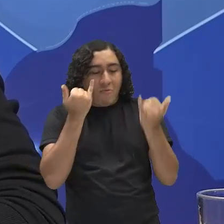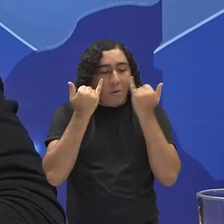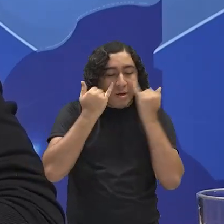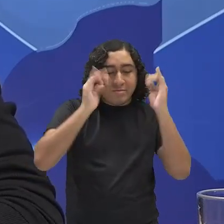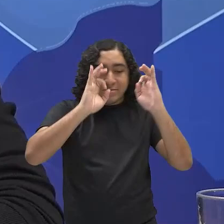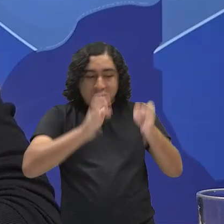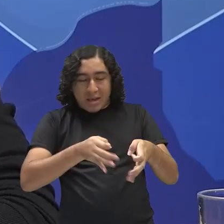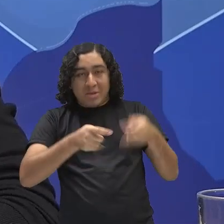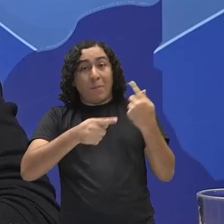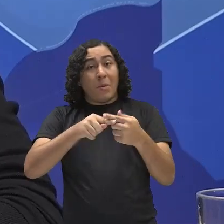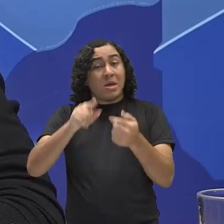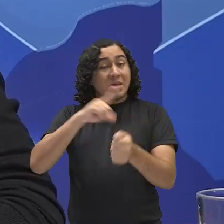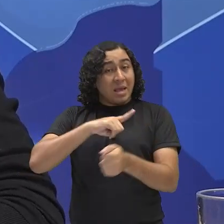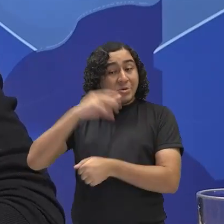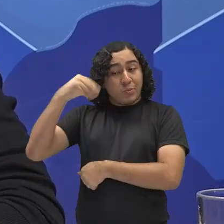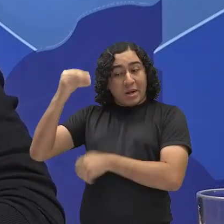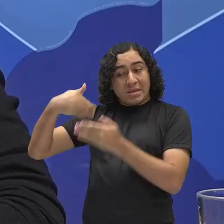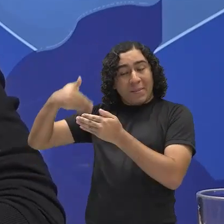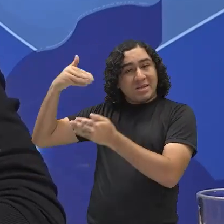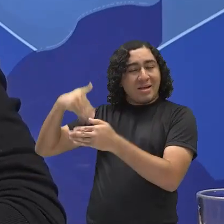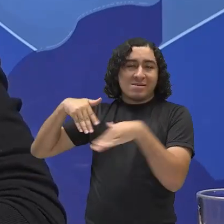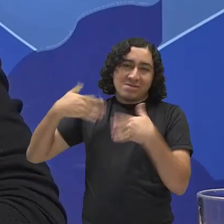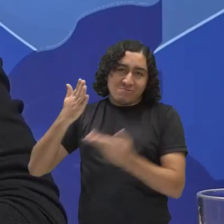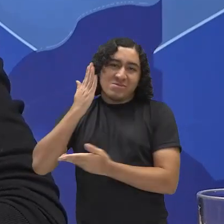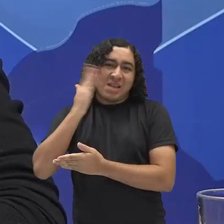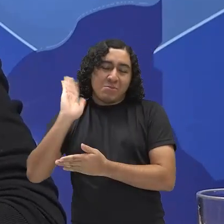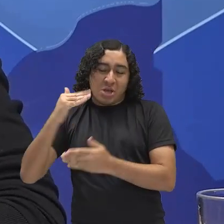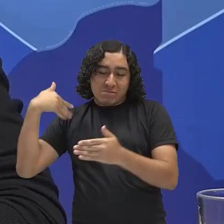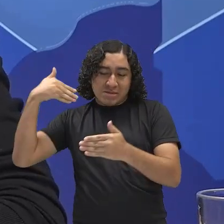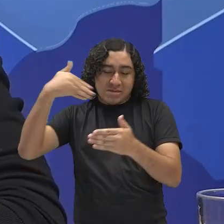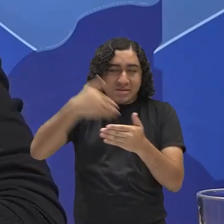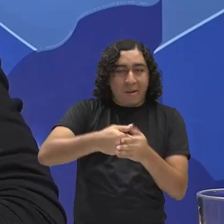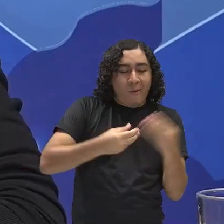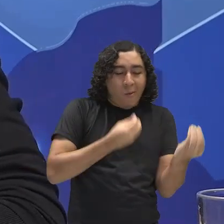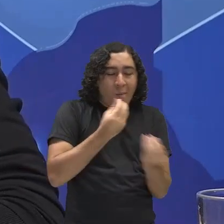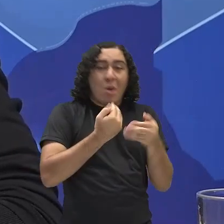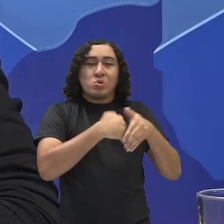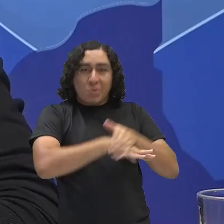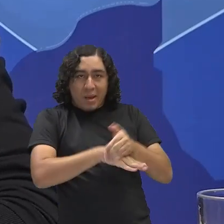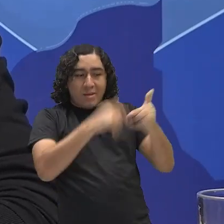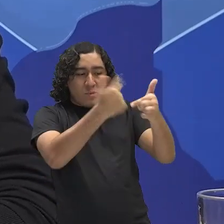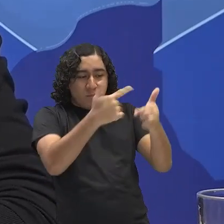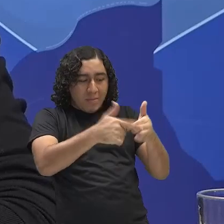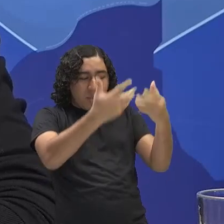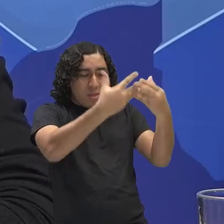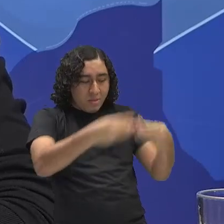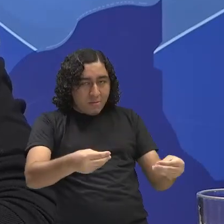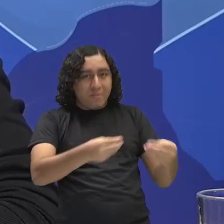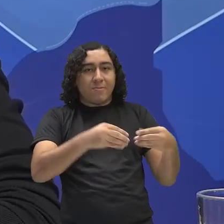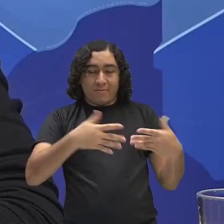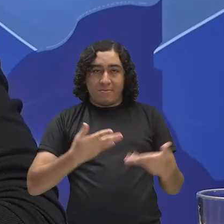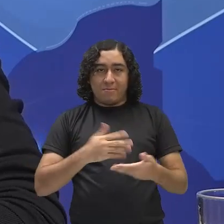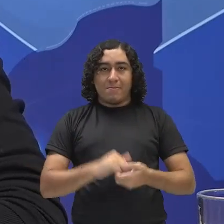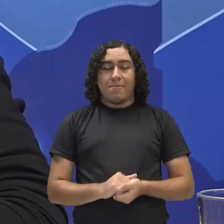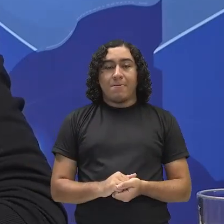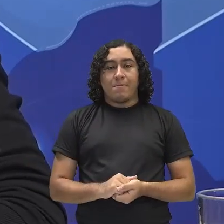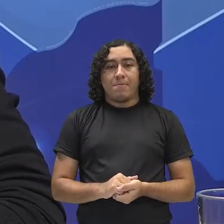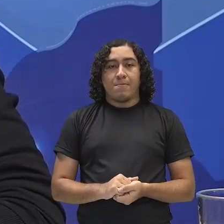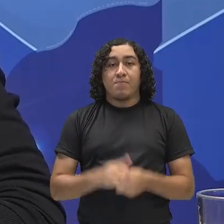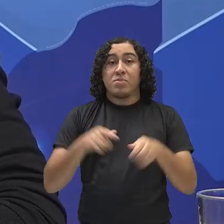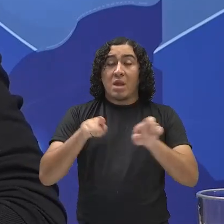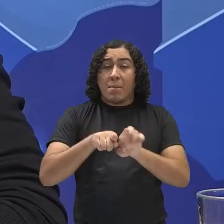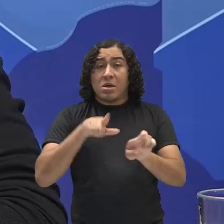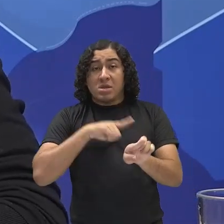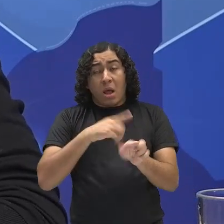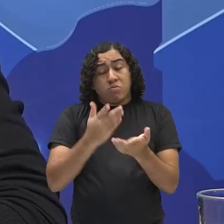então a gente já tem meio que um caminho, uma lógica para seguir ali para realizar essas tratativas, tá? E aí a gente vai fazer algumas perguntas